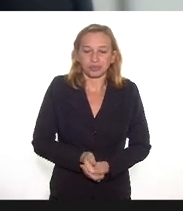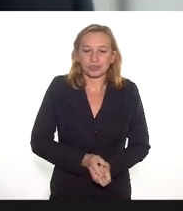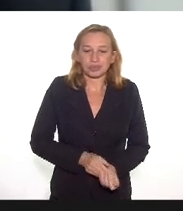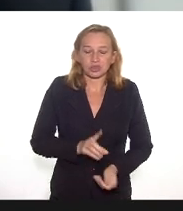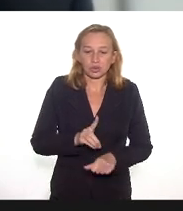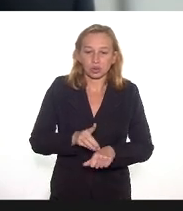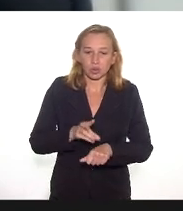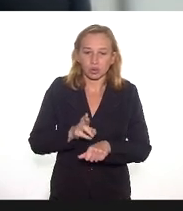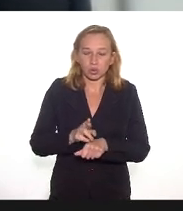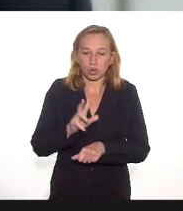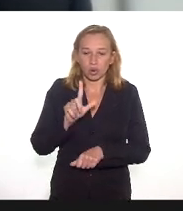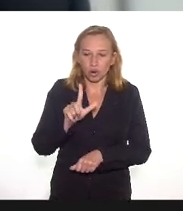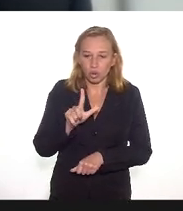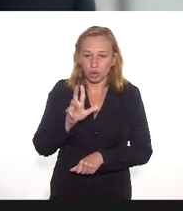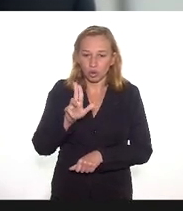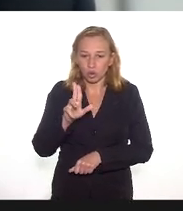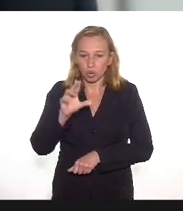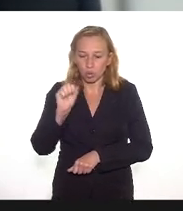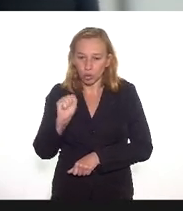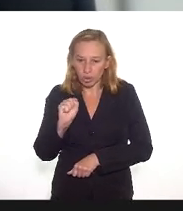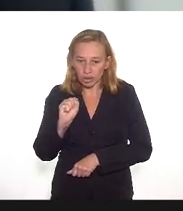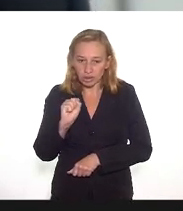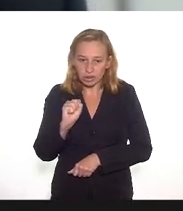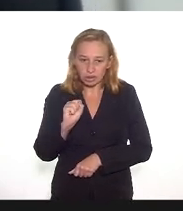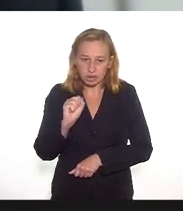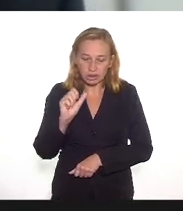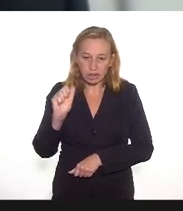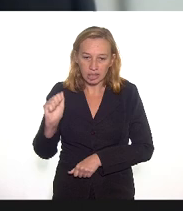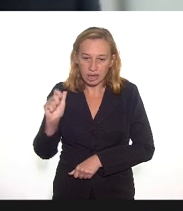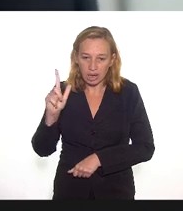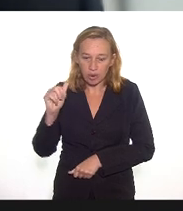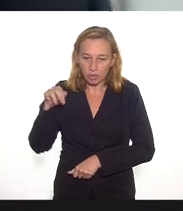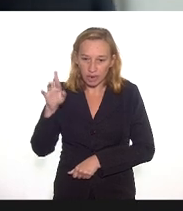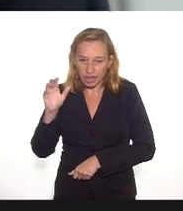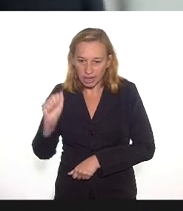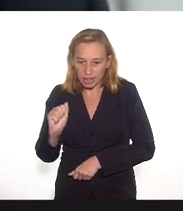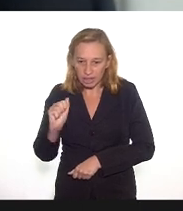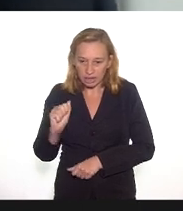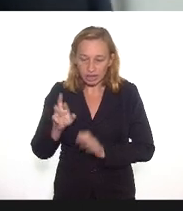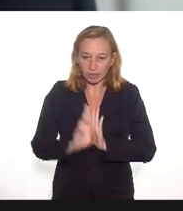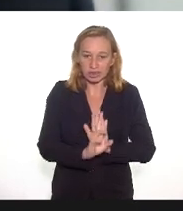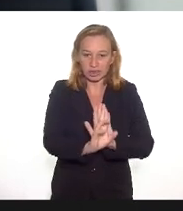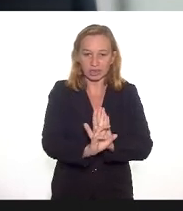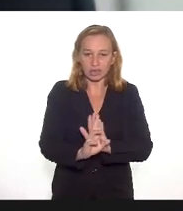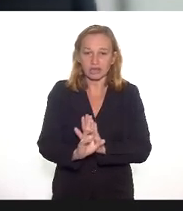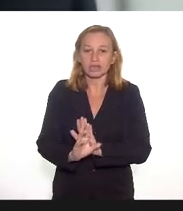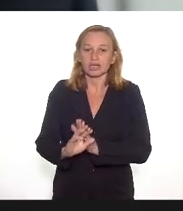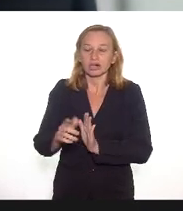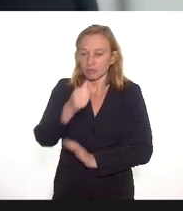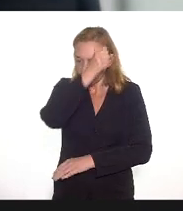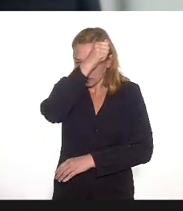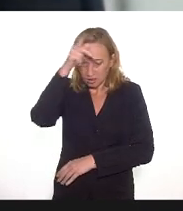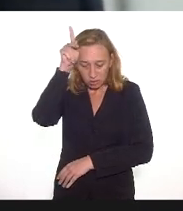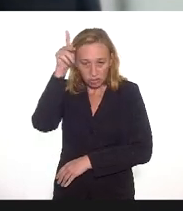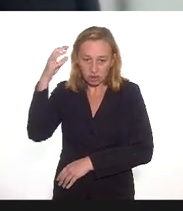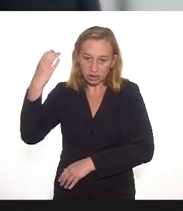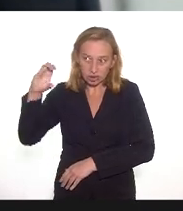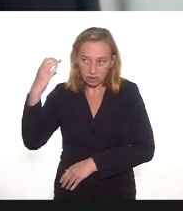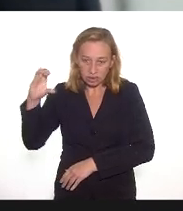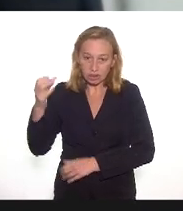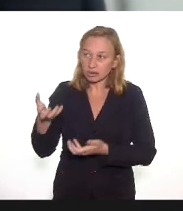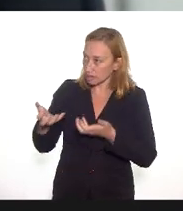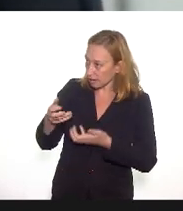doutor Lucas Almeida, representando aqui a Prefeitura de Niterói, que tem lá já seu fundo soberano, se quer